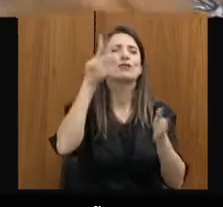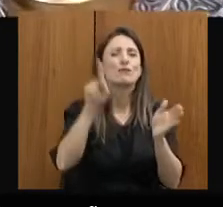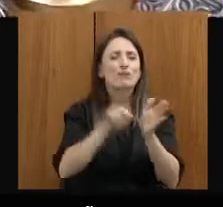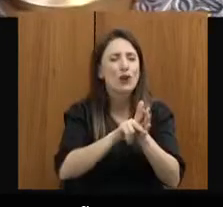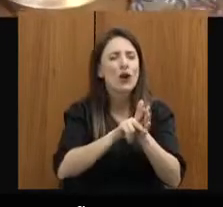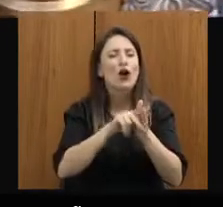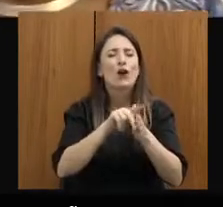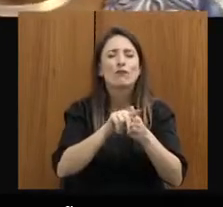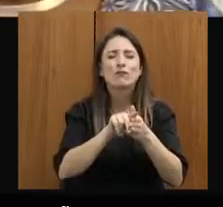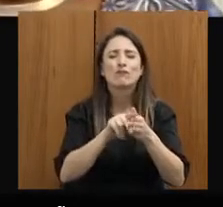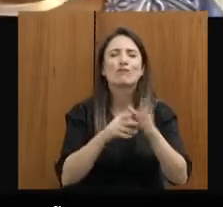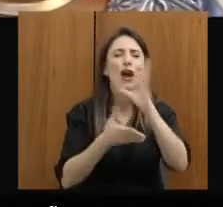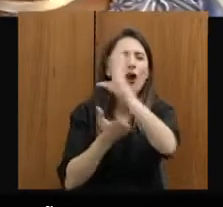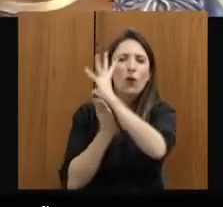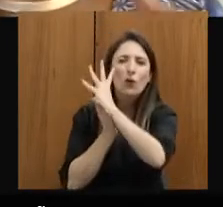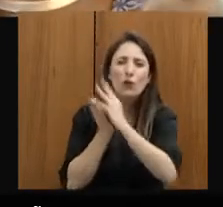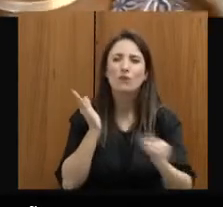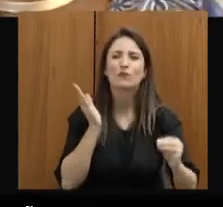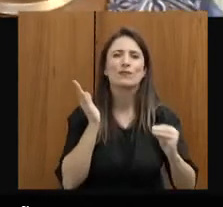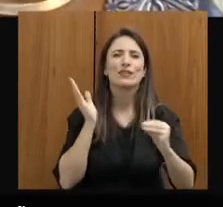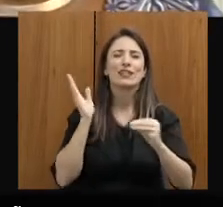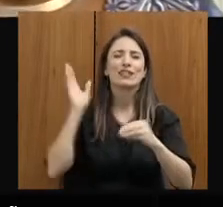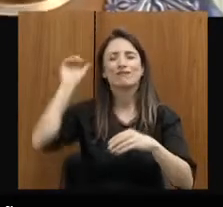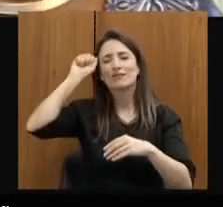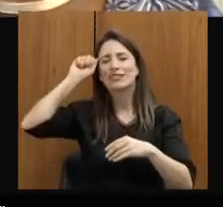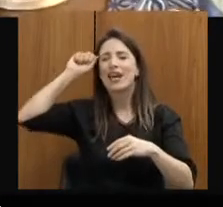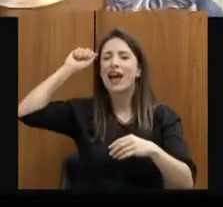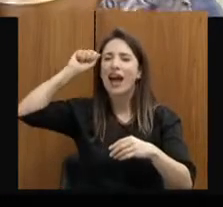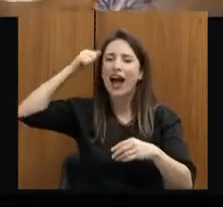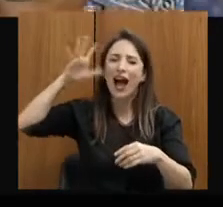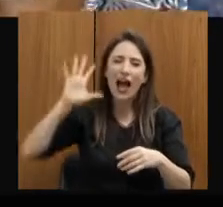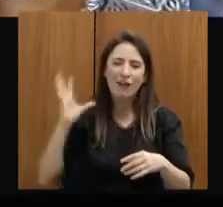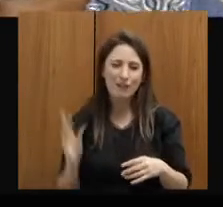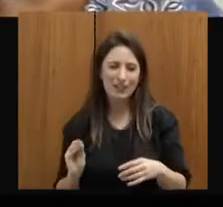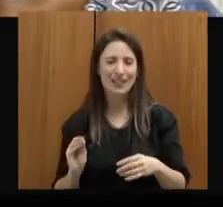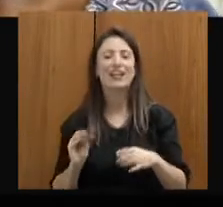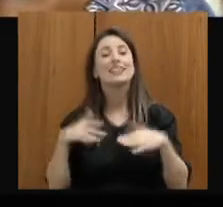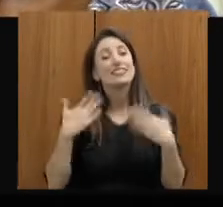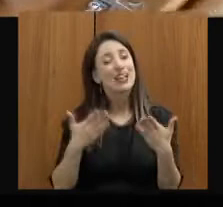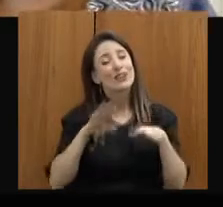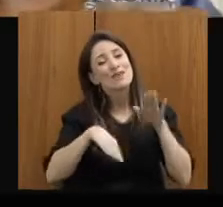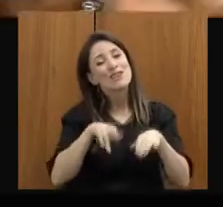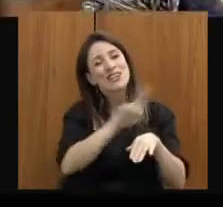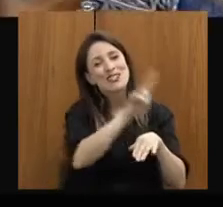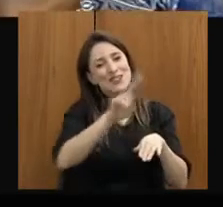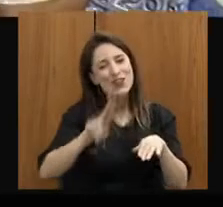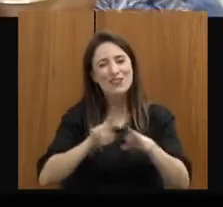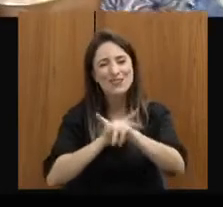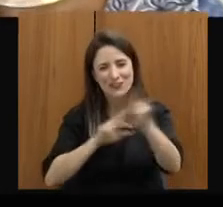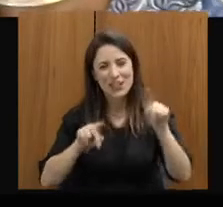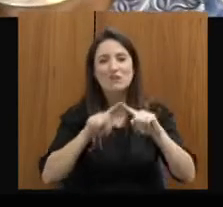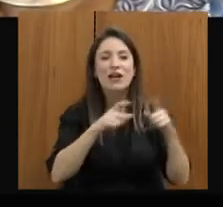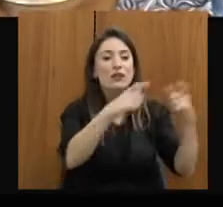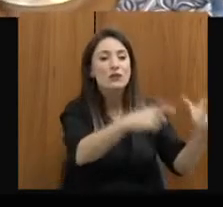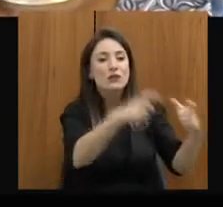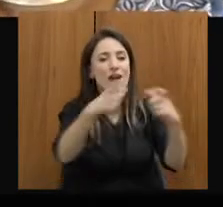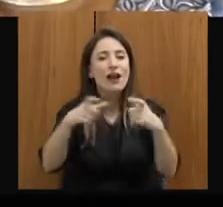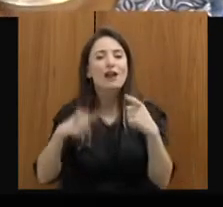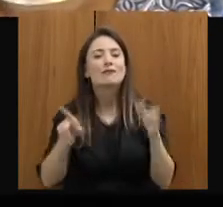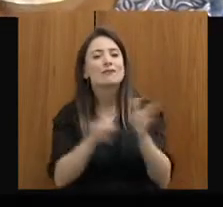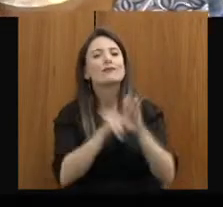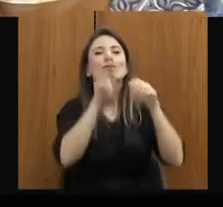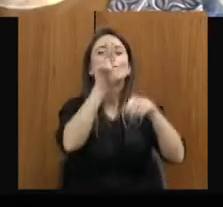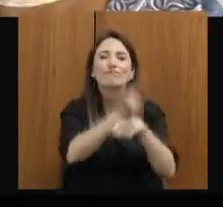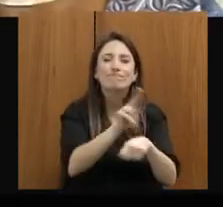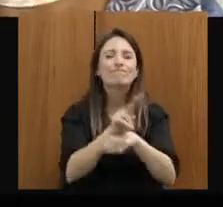valores dos povos originarios de populações locais então nome varia e a gente reuniu isso é